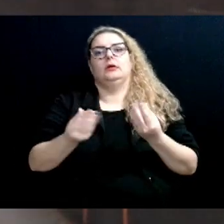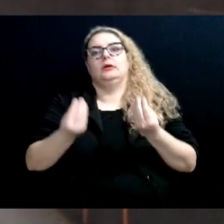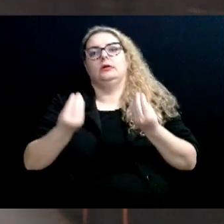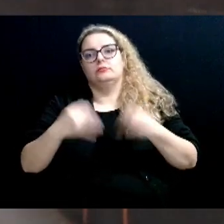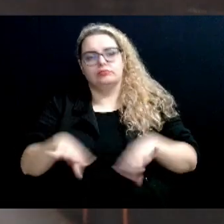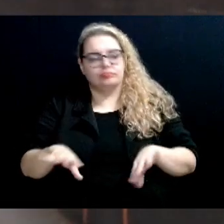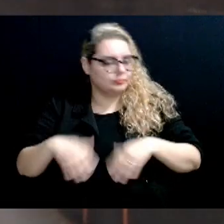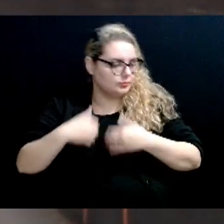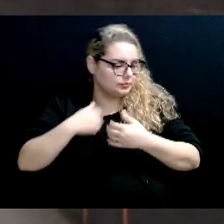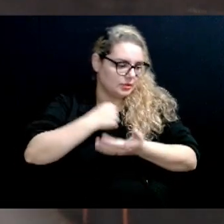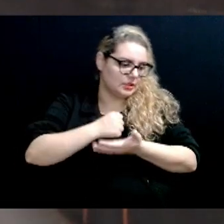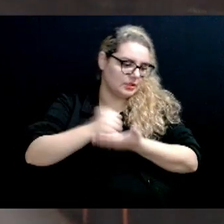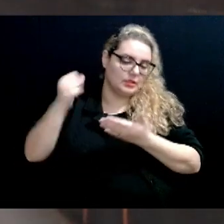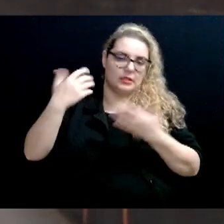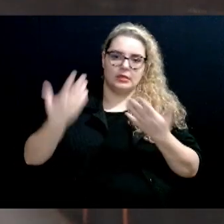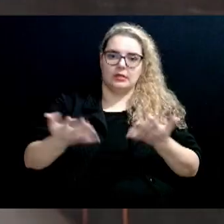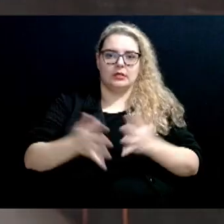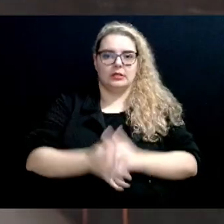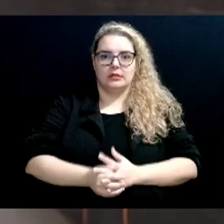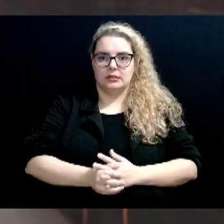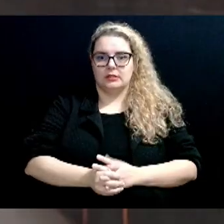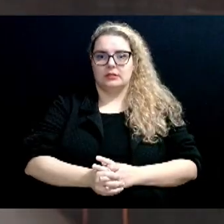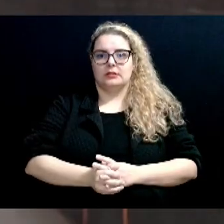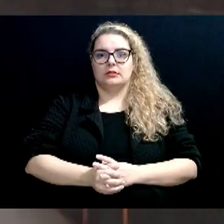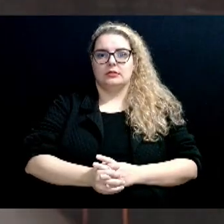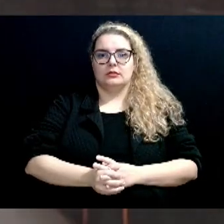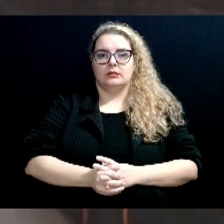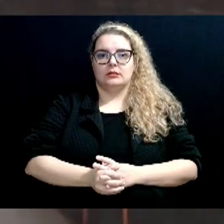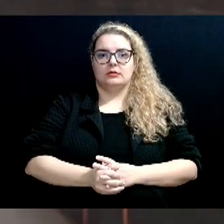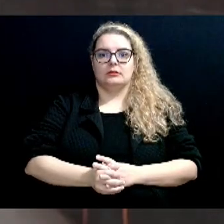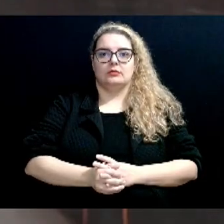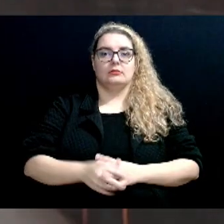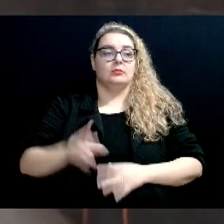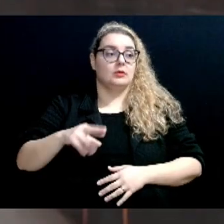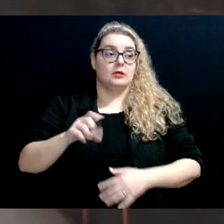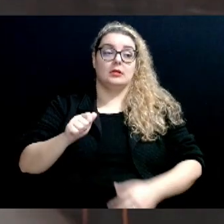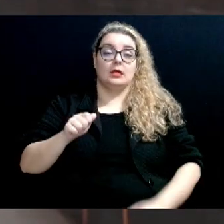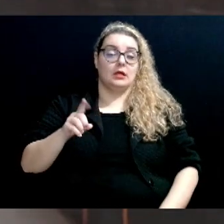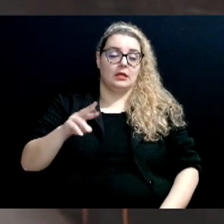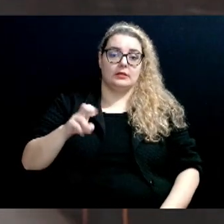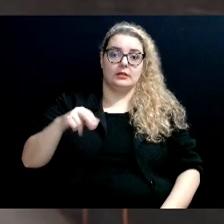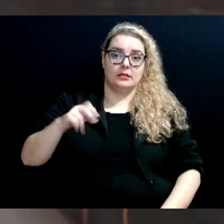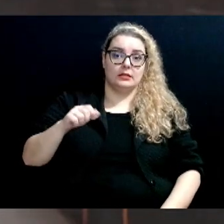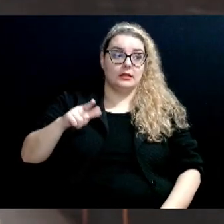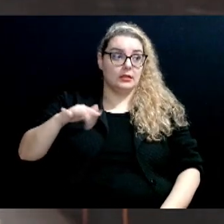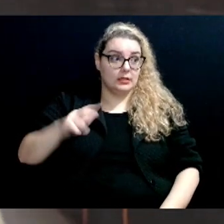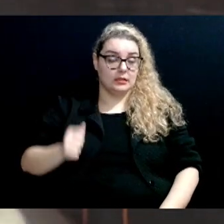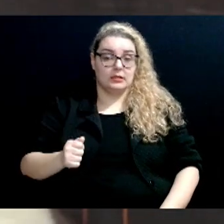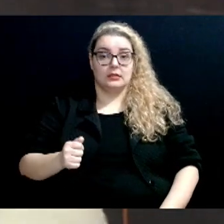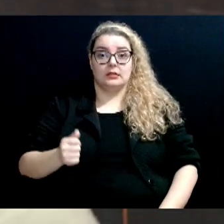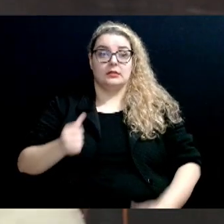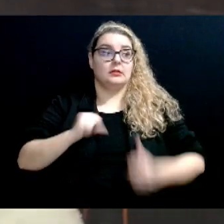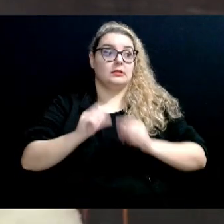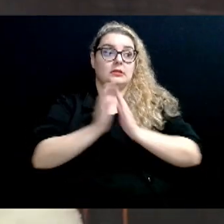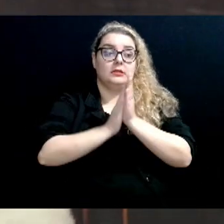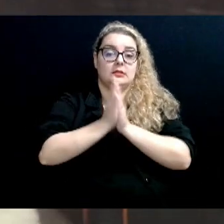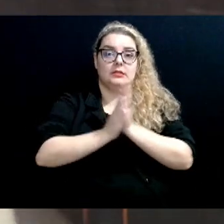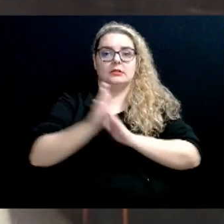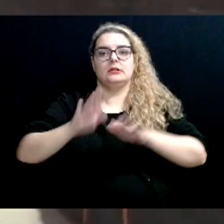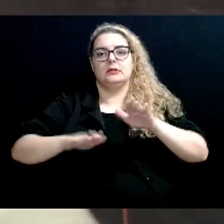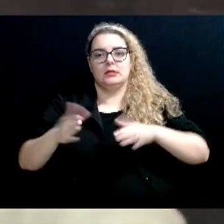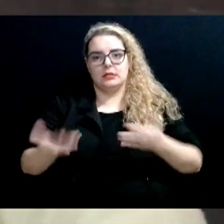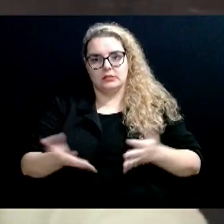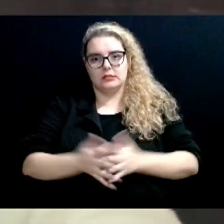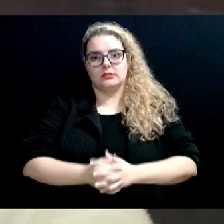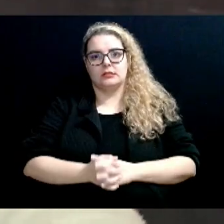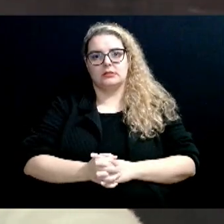você está ali, né, por conta da adrenalina, da ansiedade, e aí muitas vezes, se você